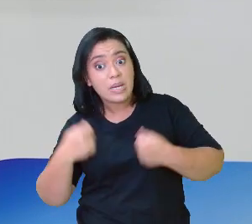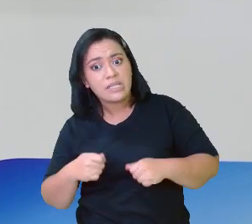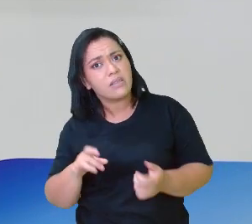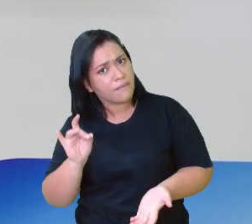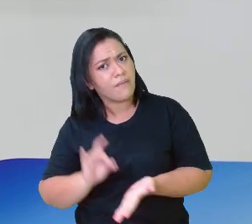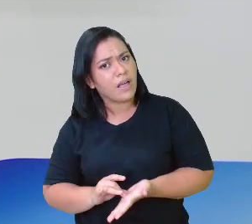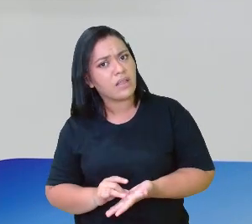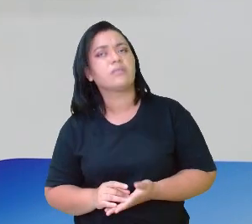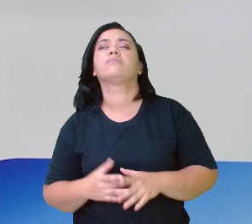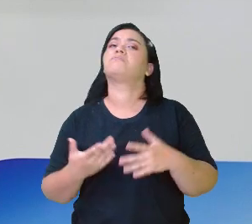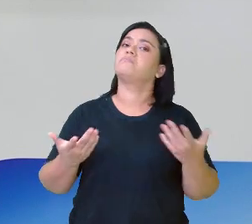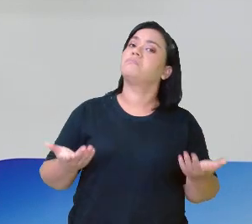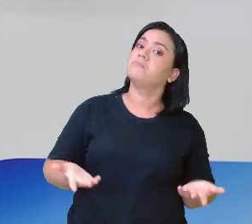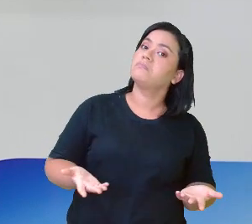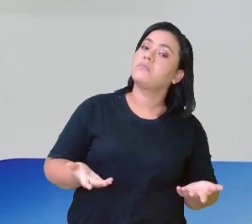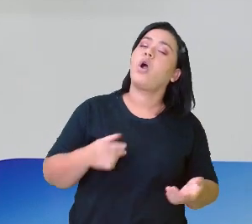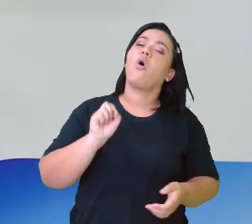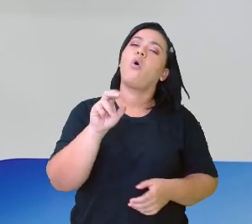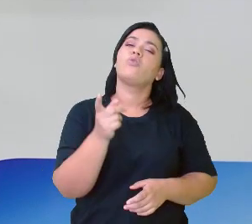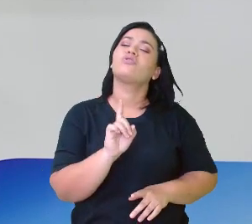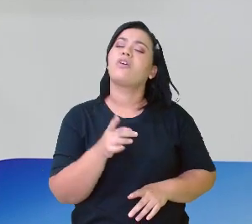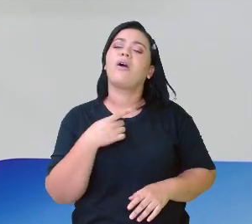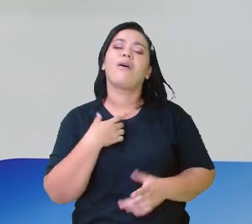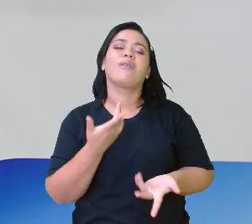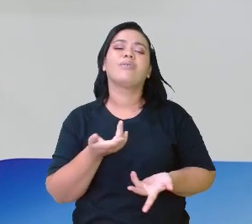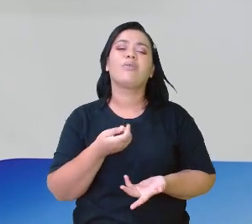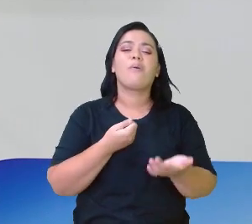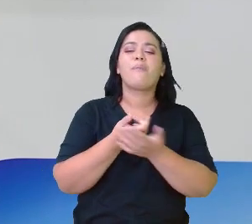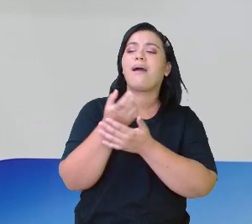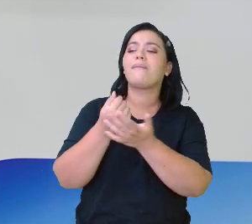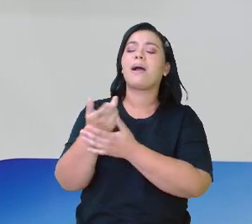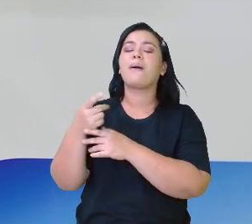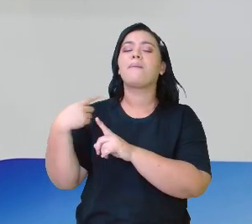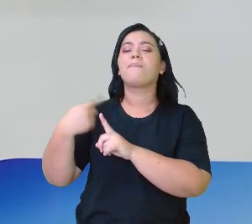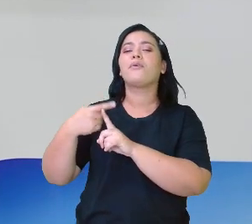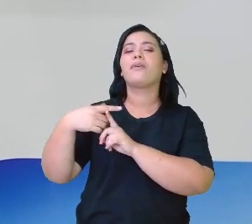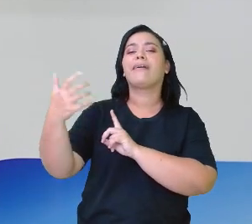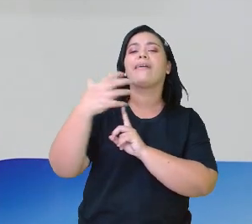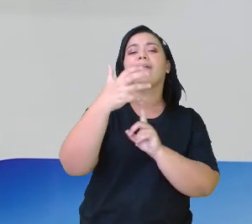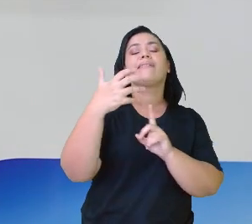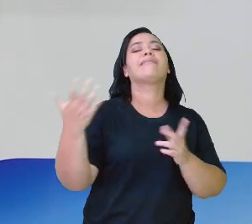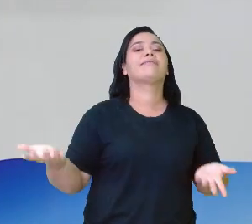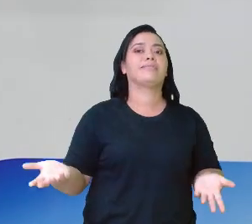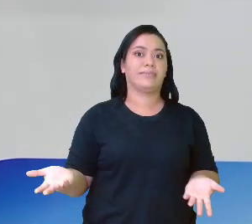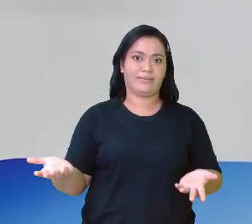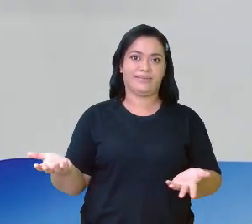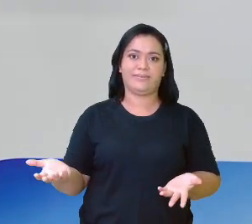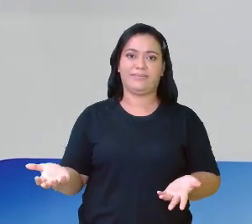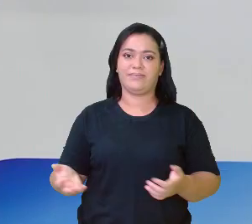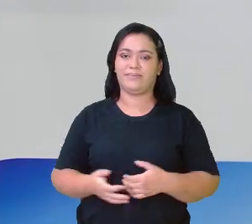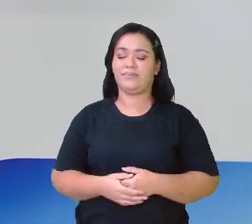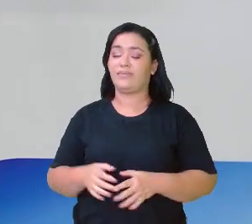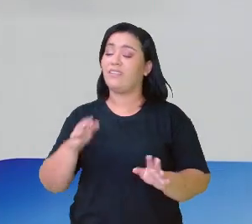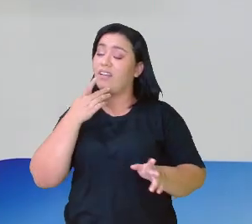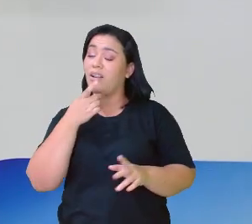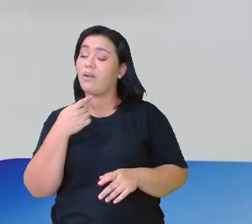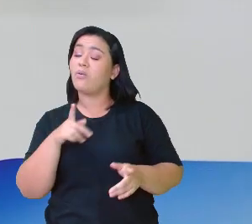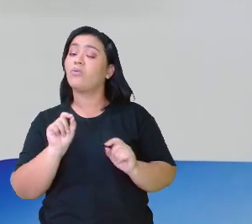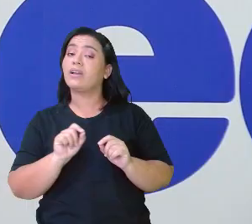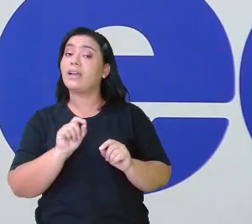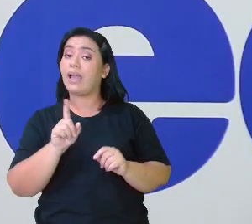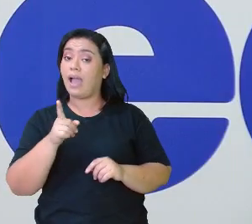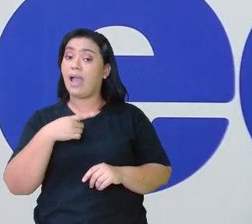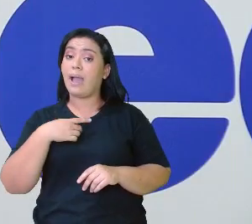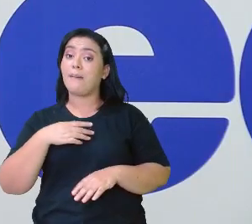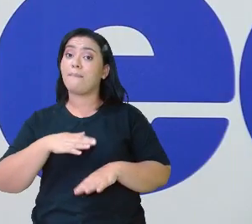disso? Será que eu realmente é algo necessário para mim ou eu estou só comprando por conta de um processo que está ali Eu acho que acontecendo? essa tem que ser a